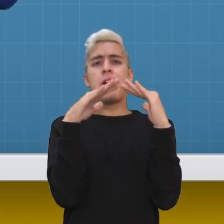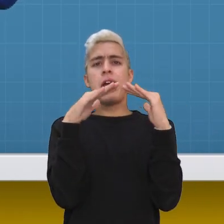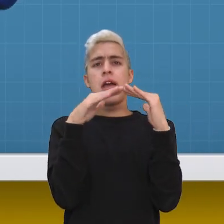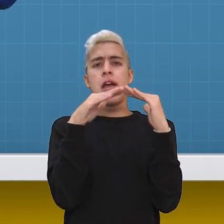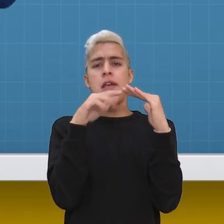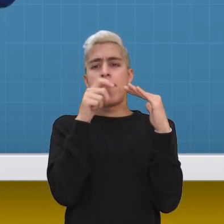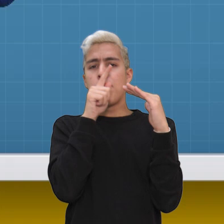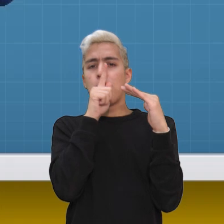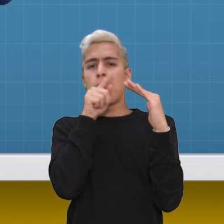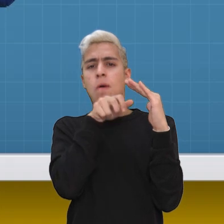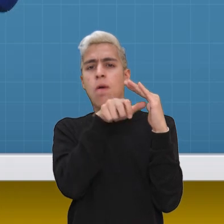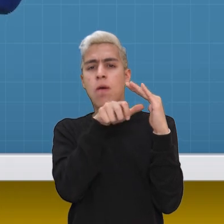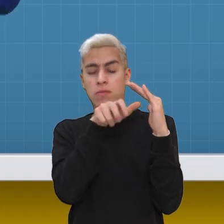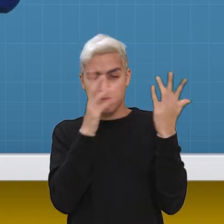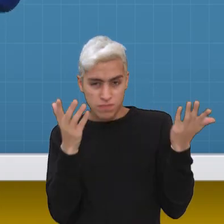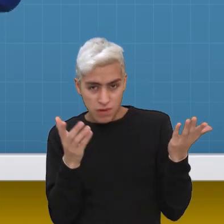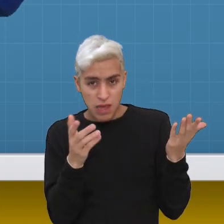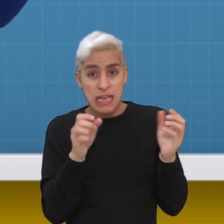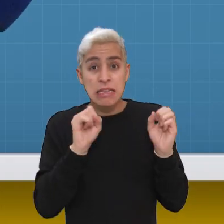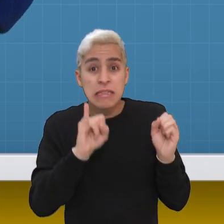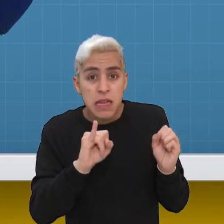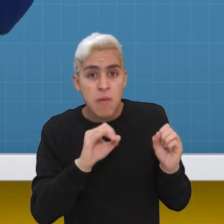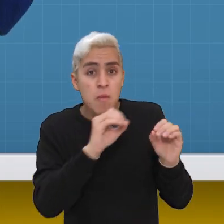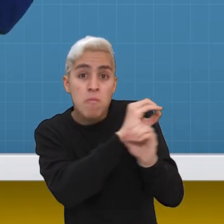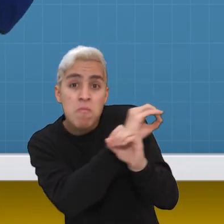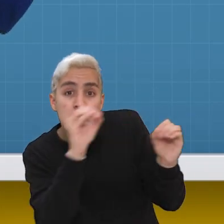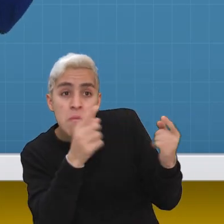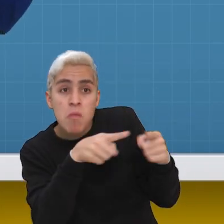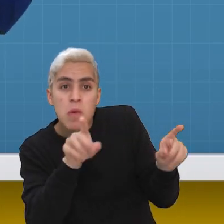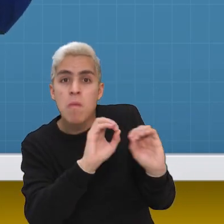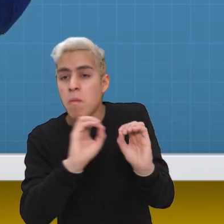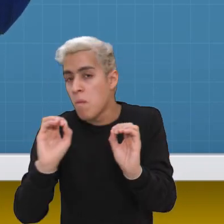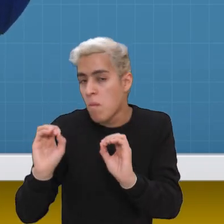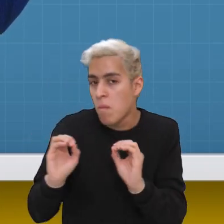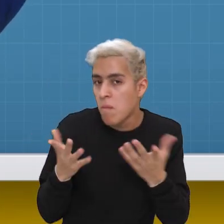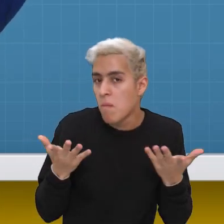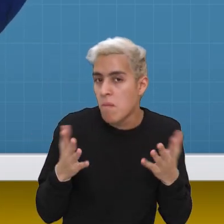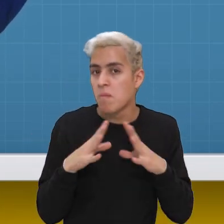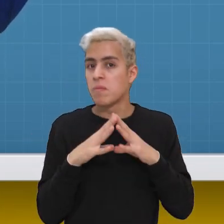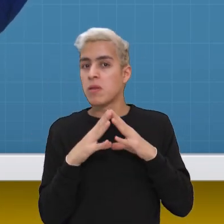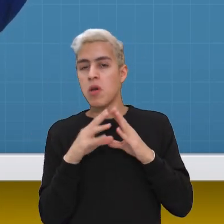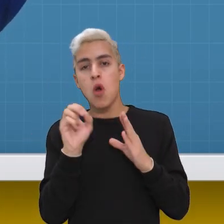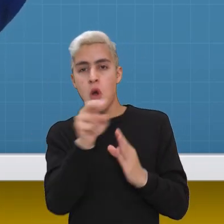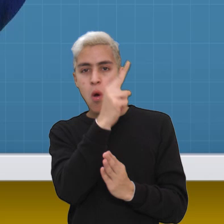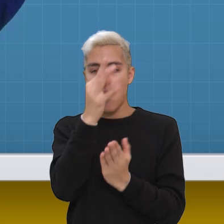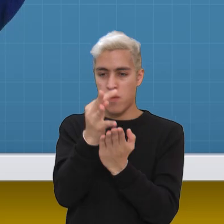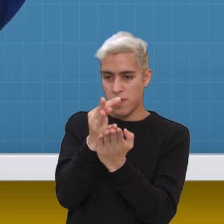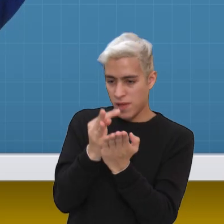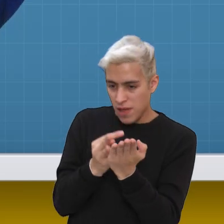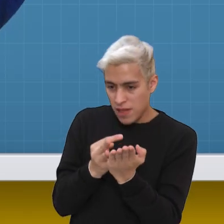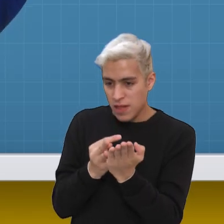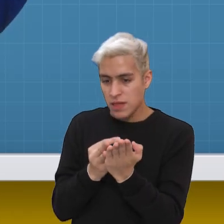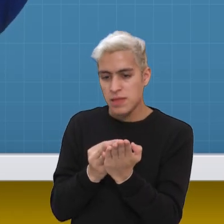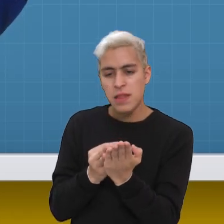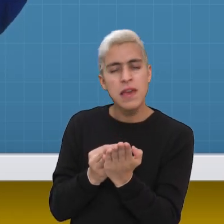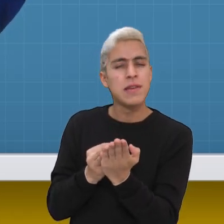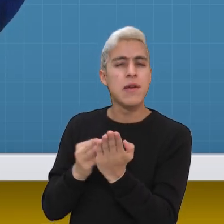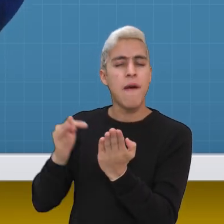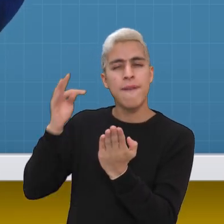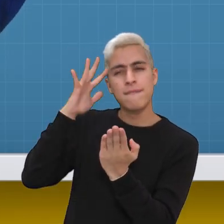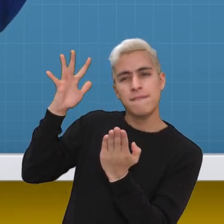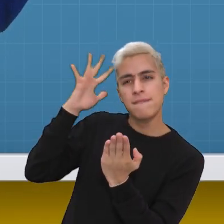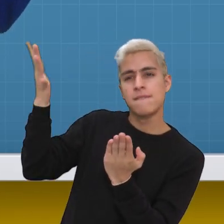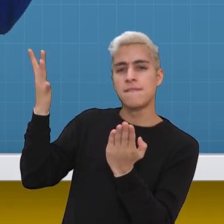casa. Será que se nós não tivermos uma música, um texto